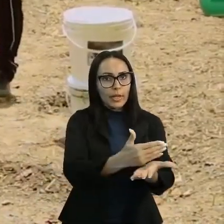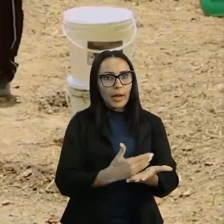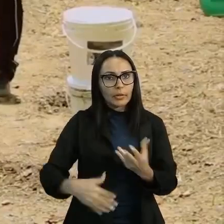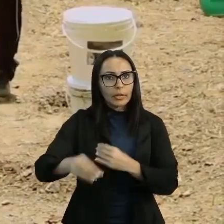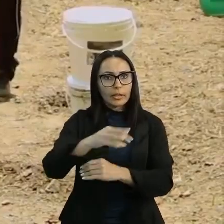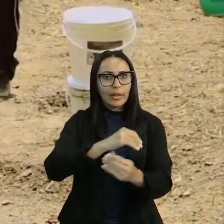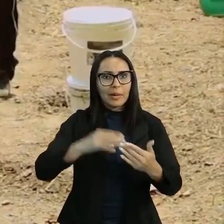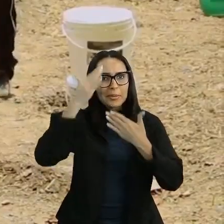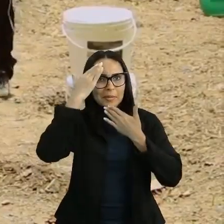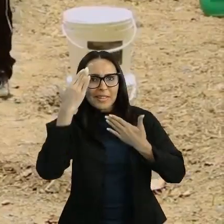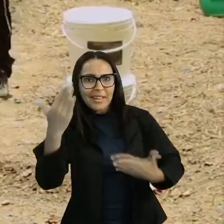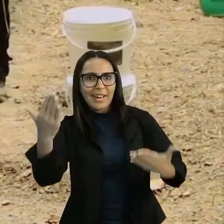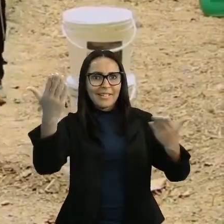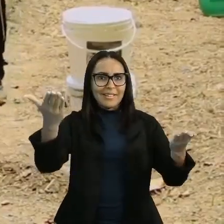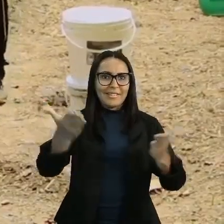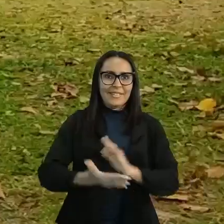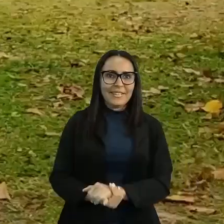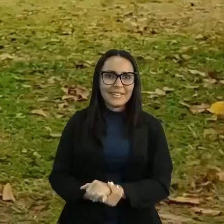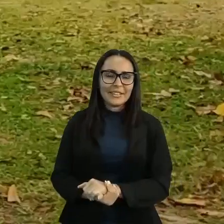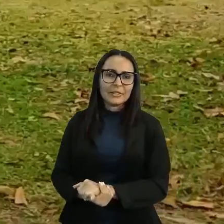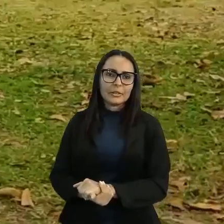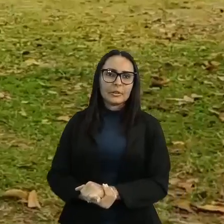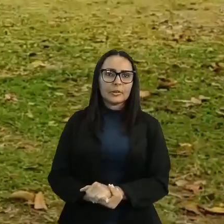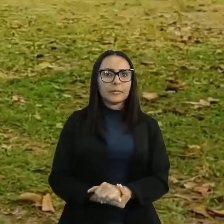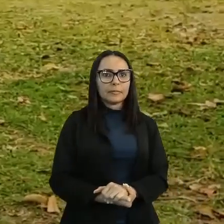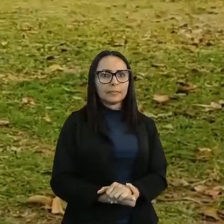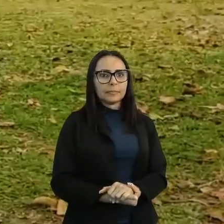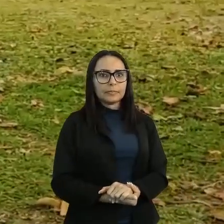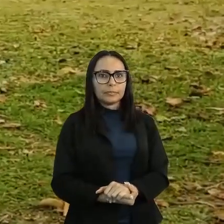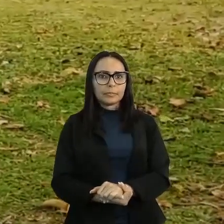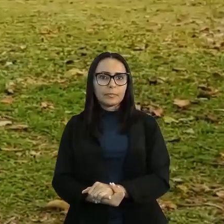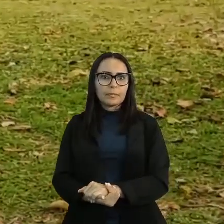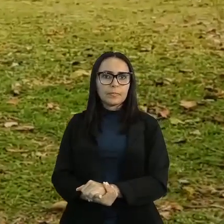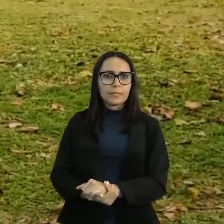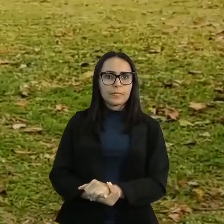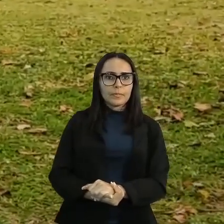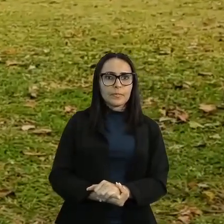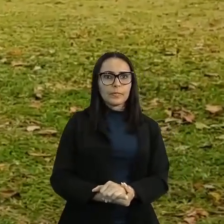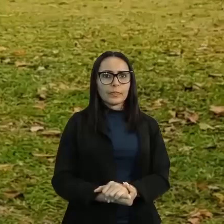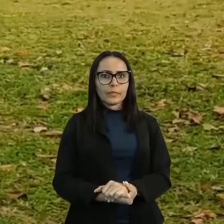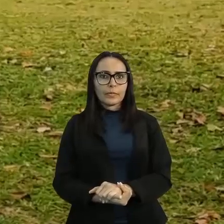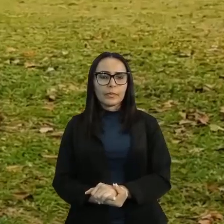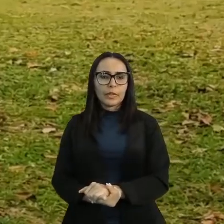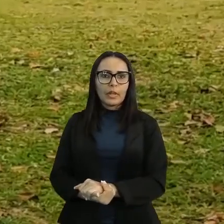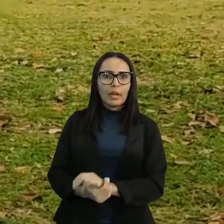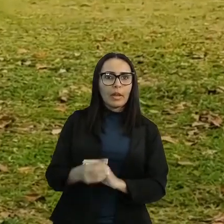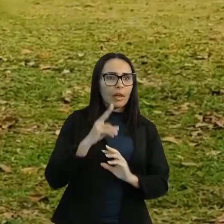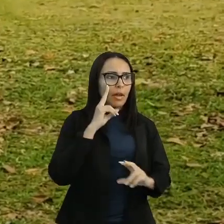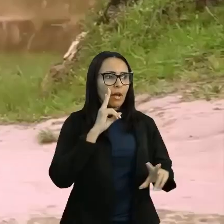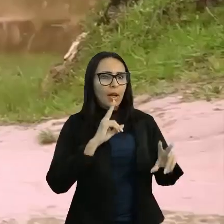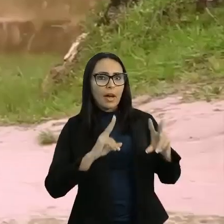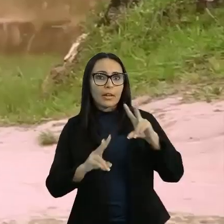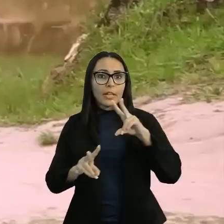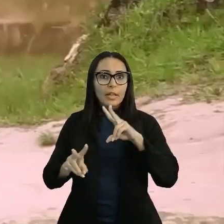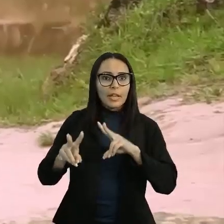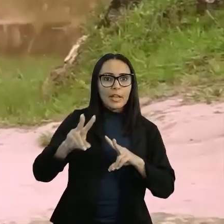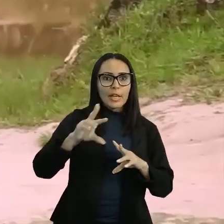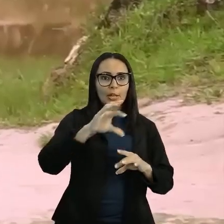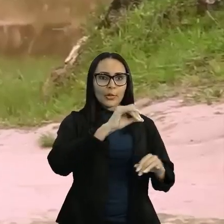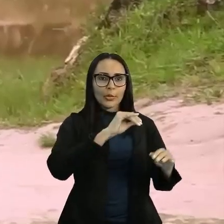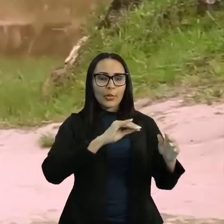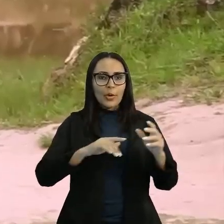associação de espécies aqui e todos estão trabalhando em prol do meio ambiente e também de si mesmo, né?